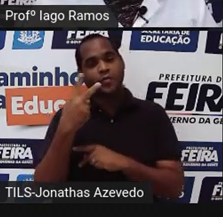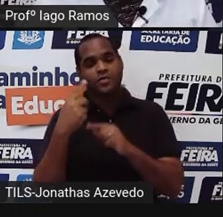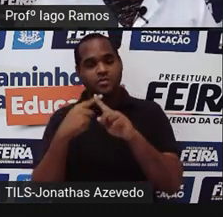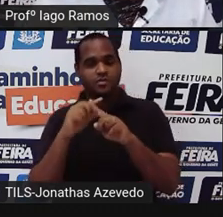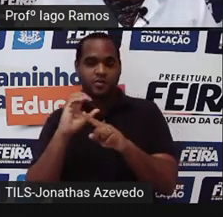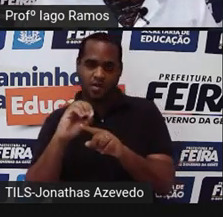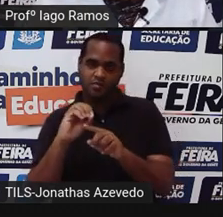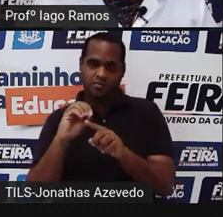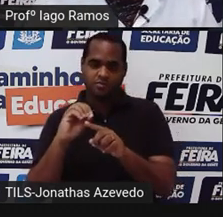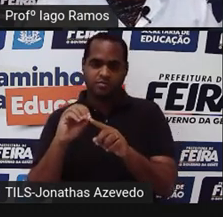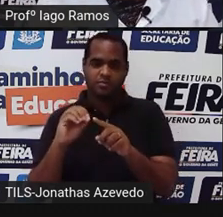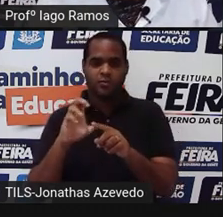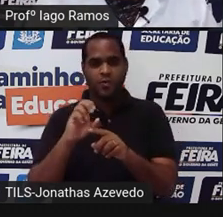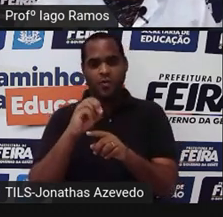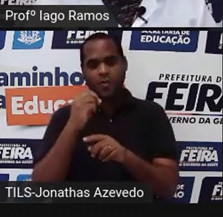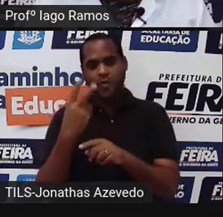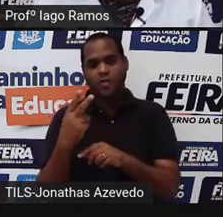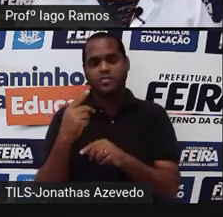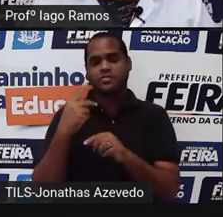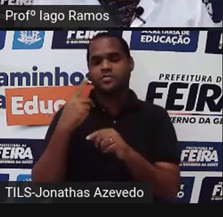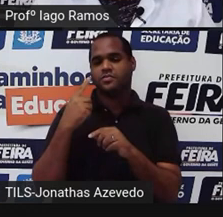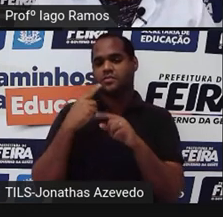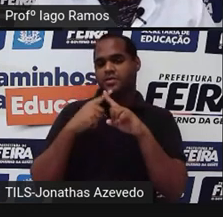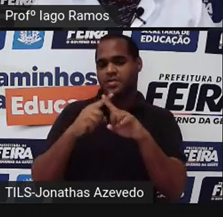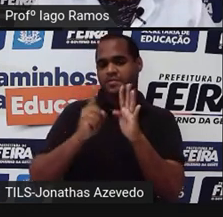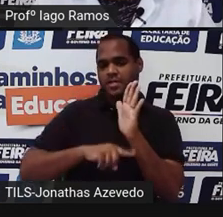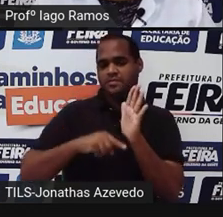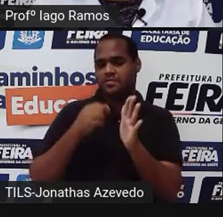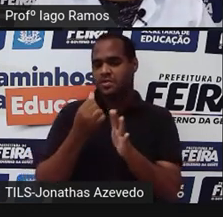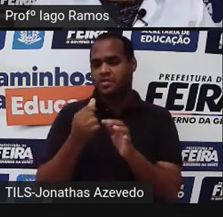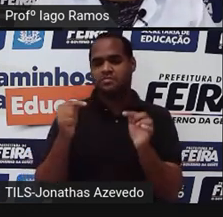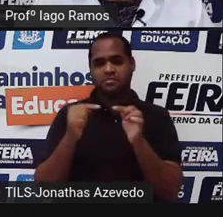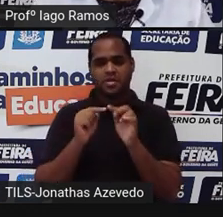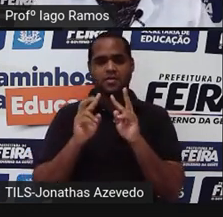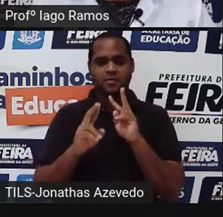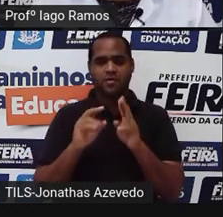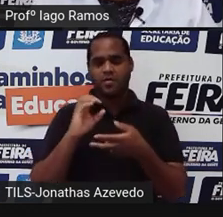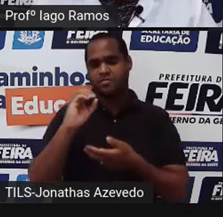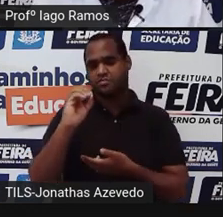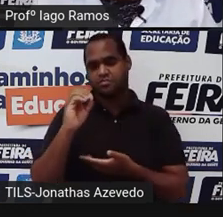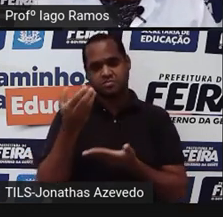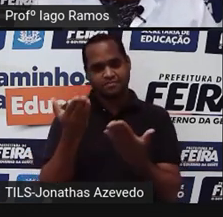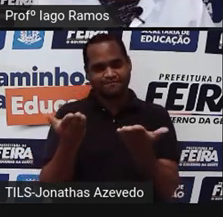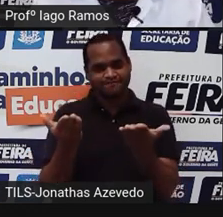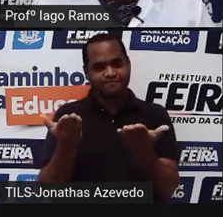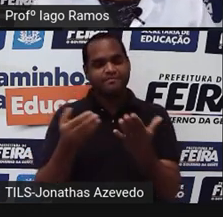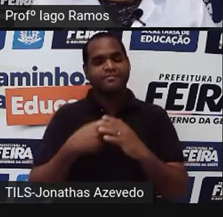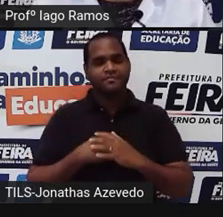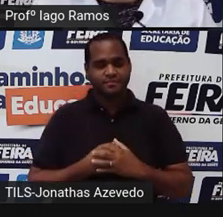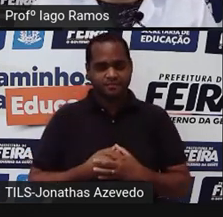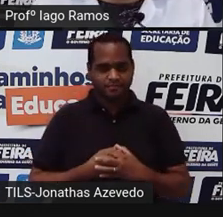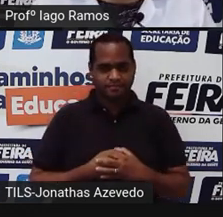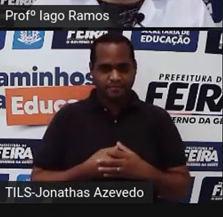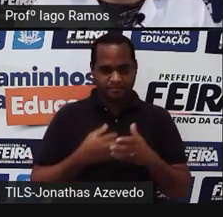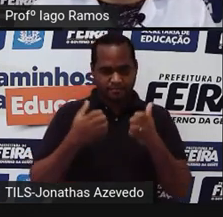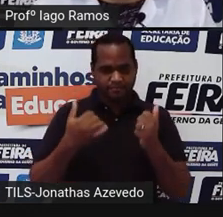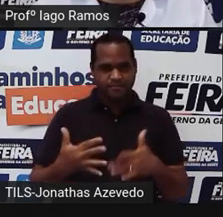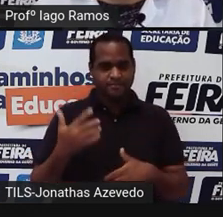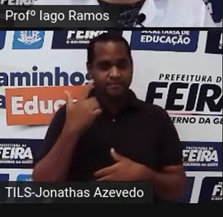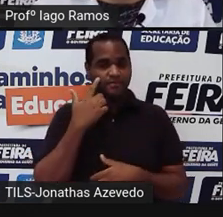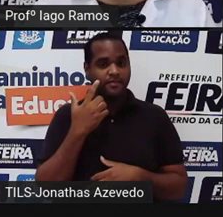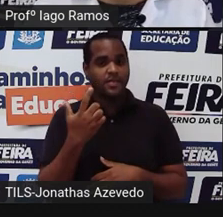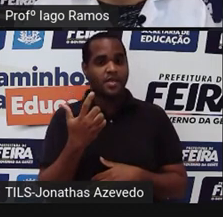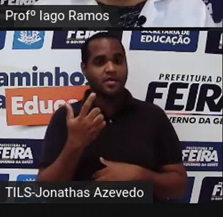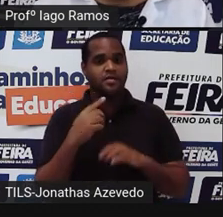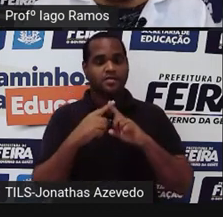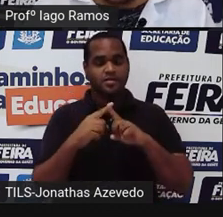zero, ou o x menos 6 é igual a zero, tá? Em 2x igual a zero, x precisa um